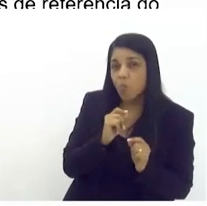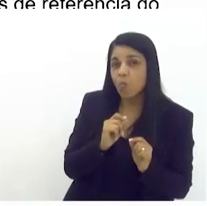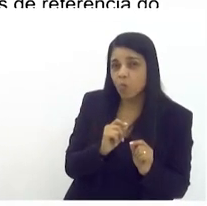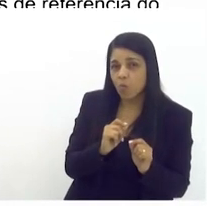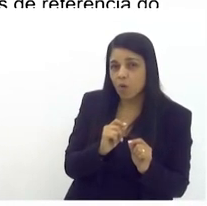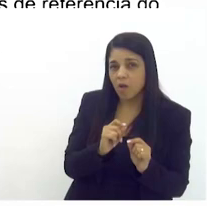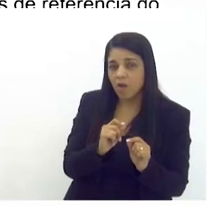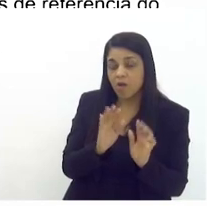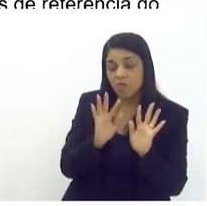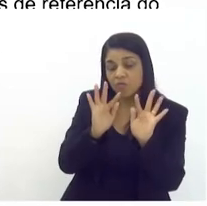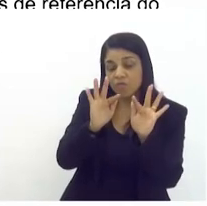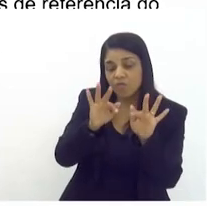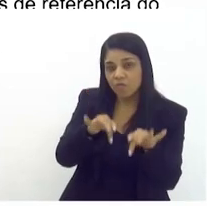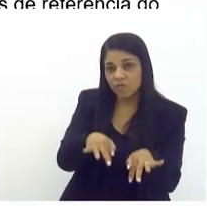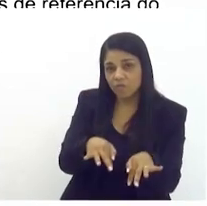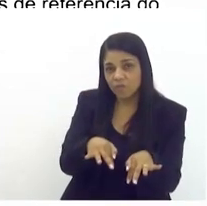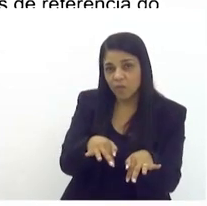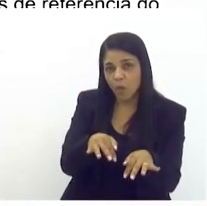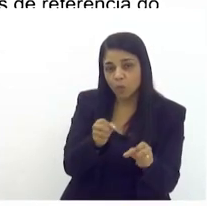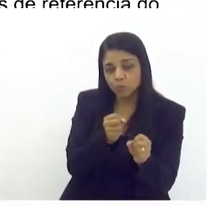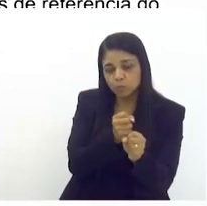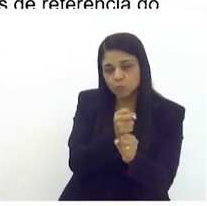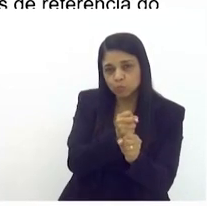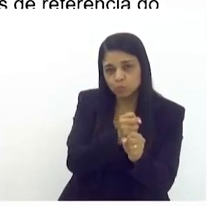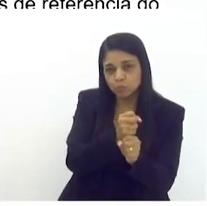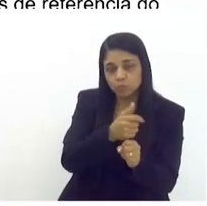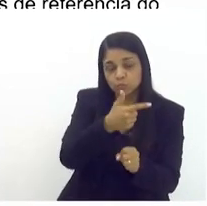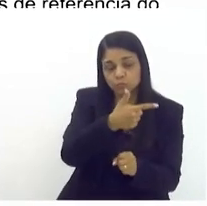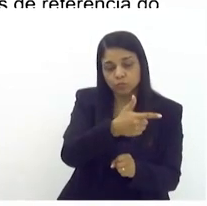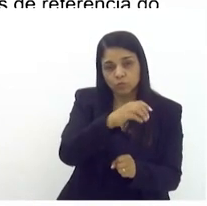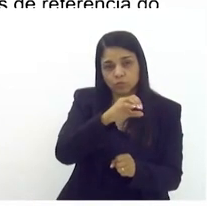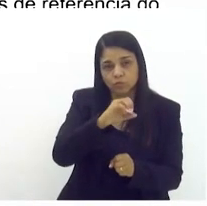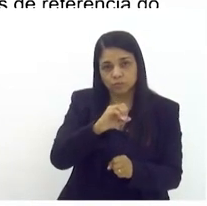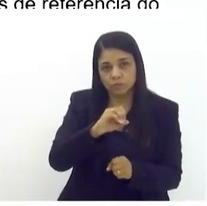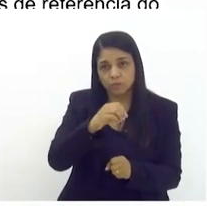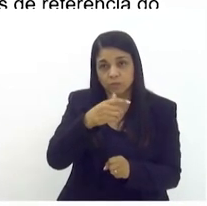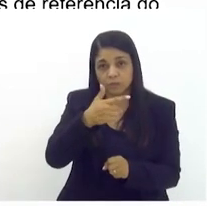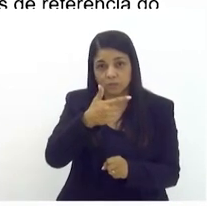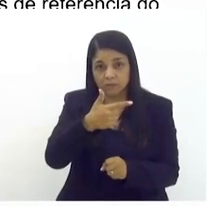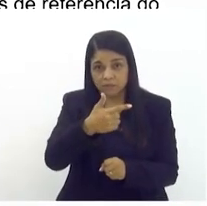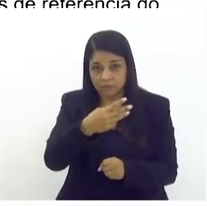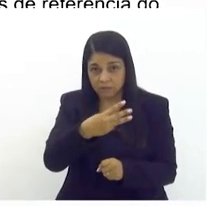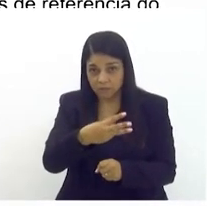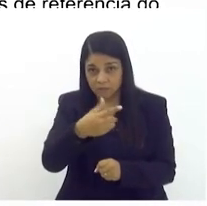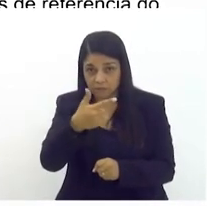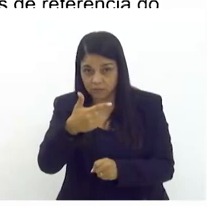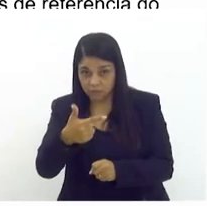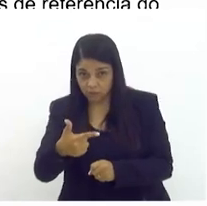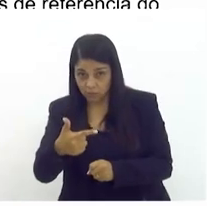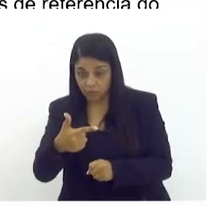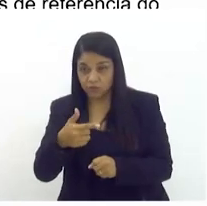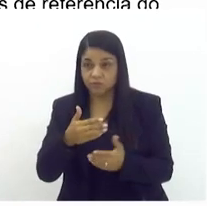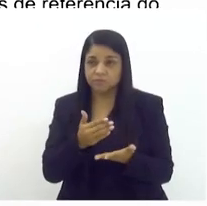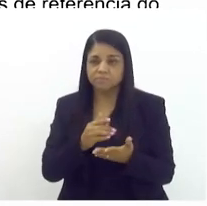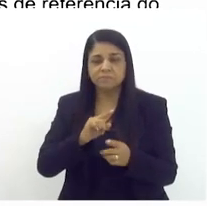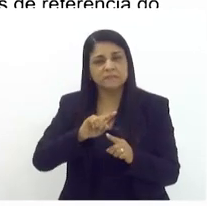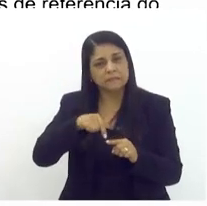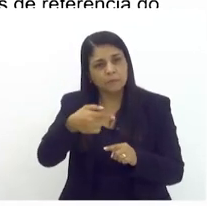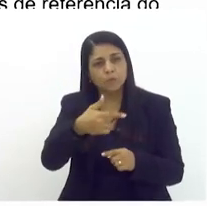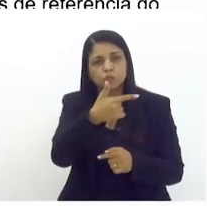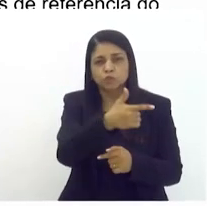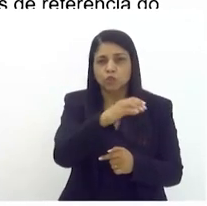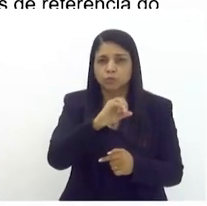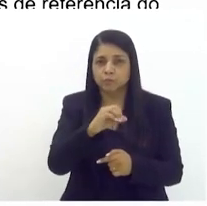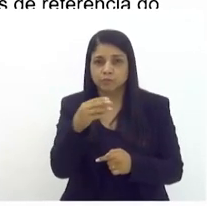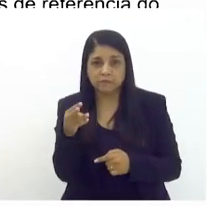ao final de 2032 a partir de 2033 são